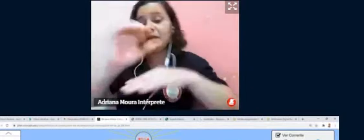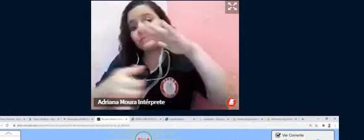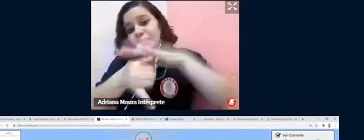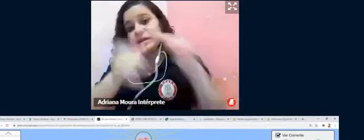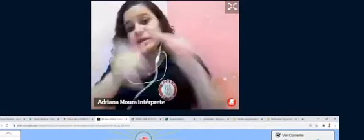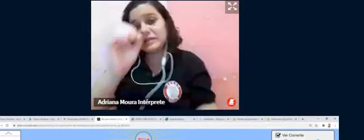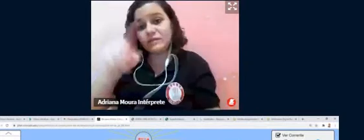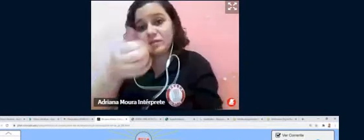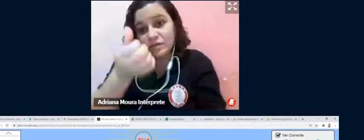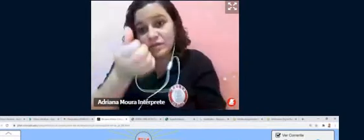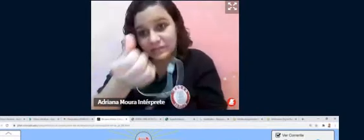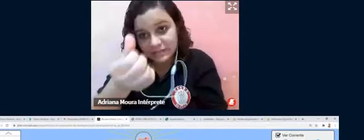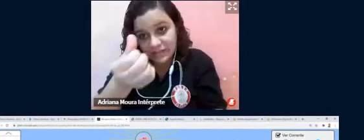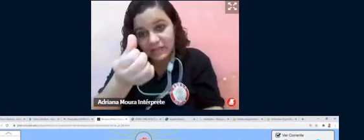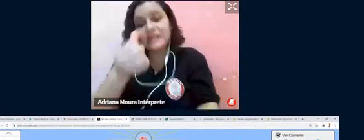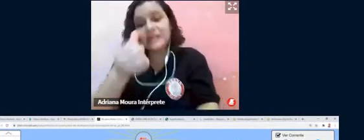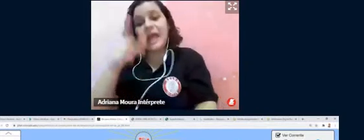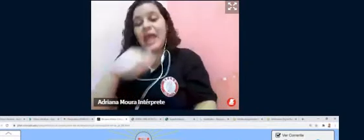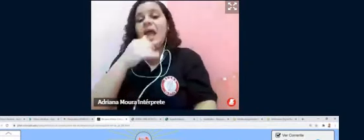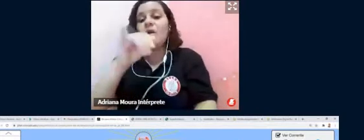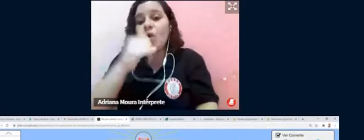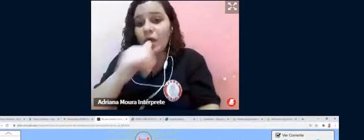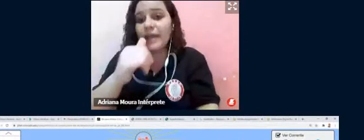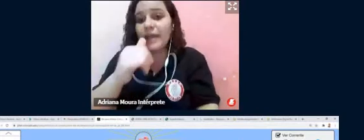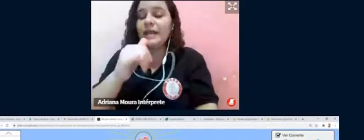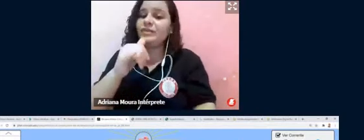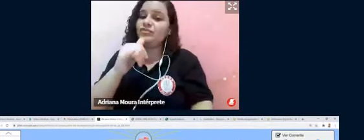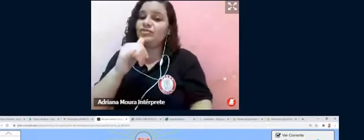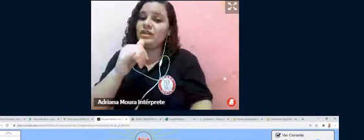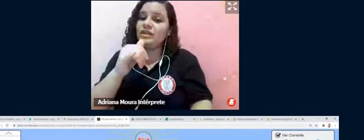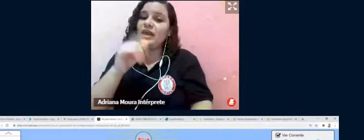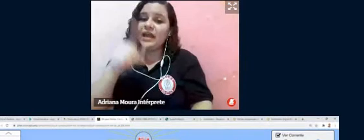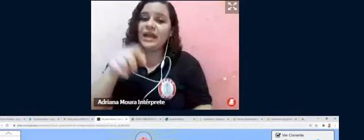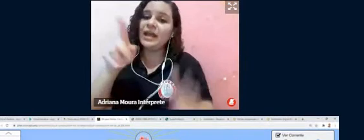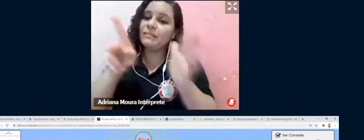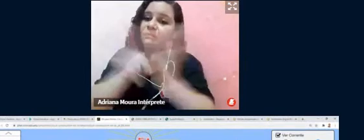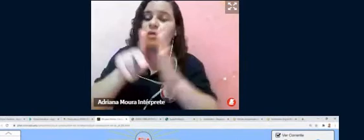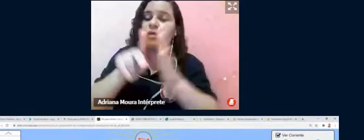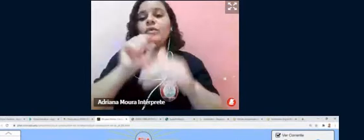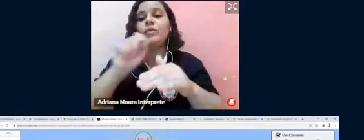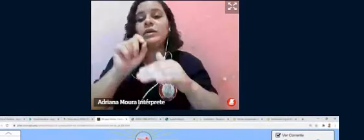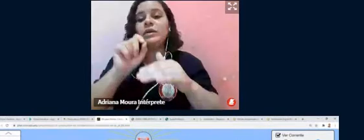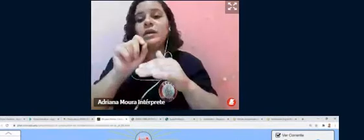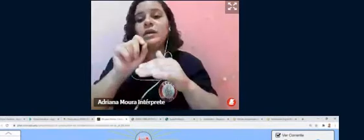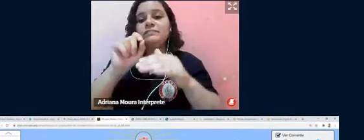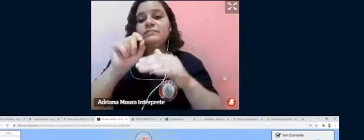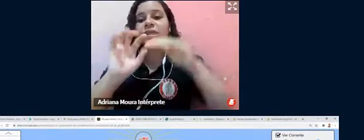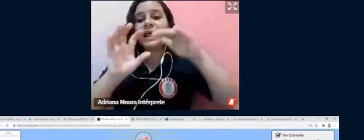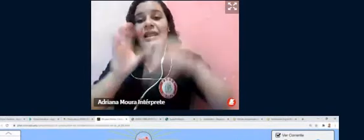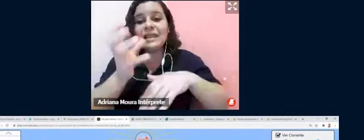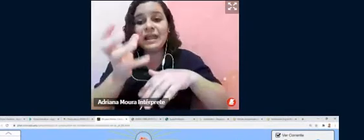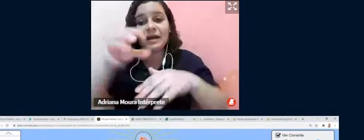pelas... É a corrente, me desculpe. 0,6 amperes é a corrente que passa pelas lâmpadas de